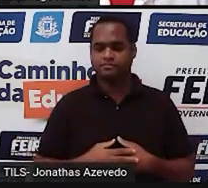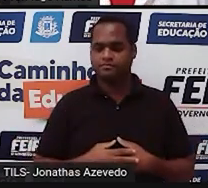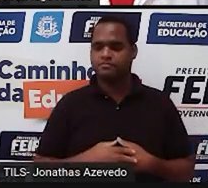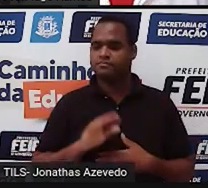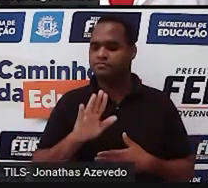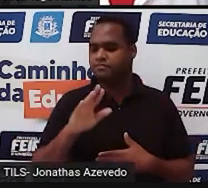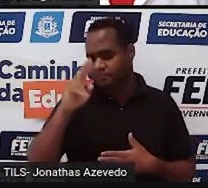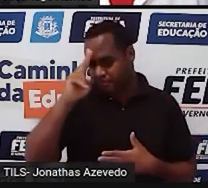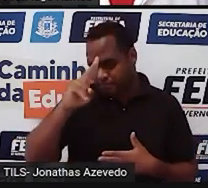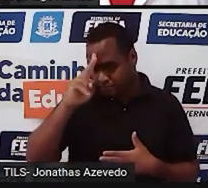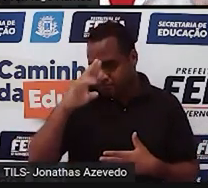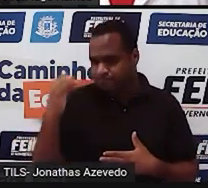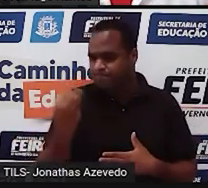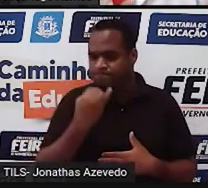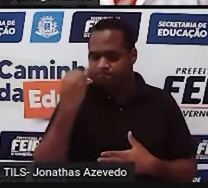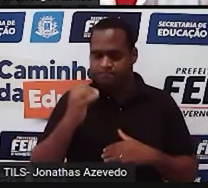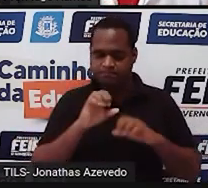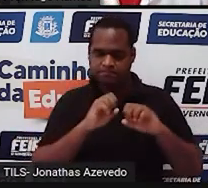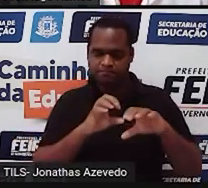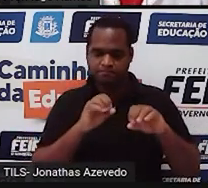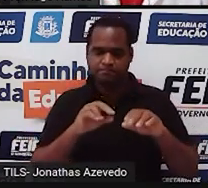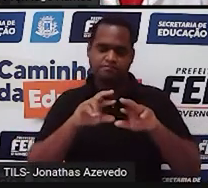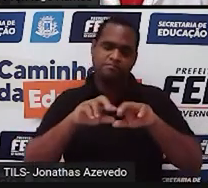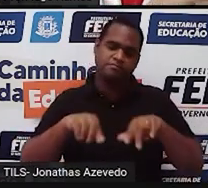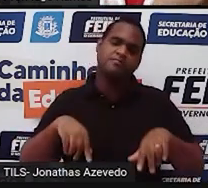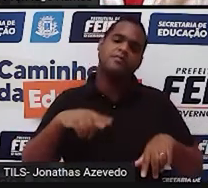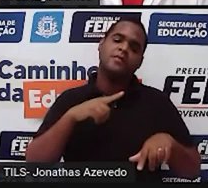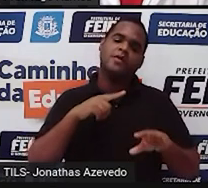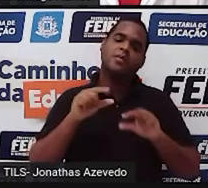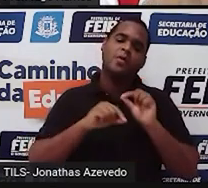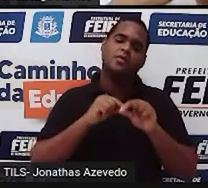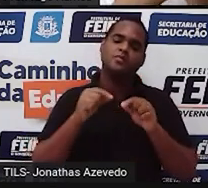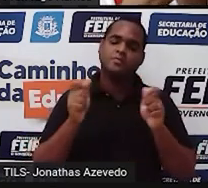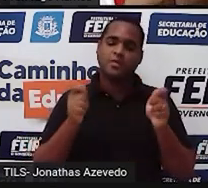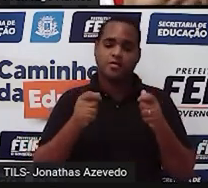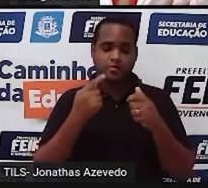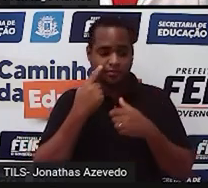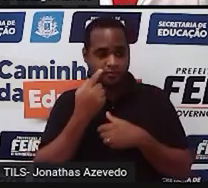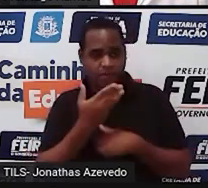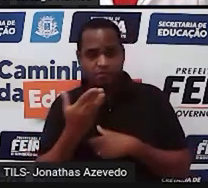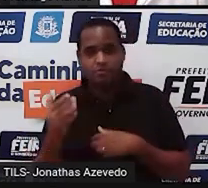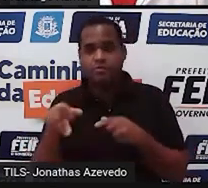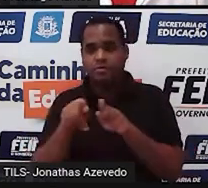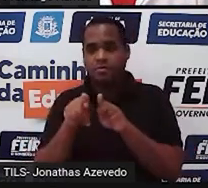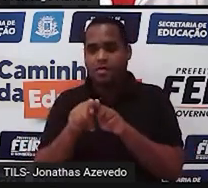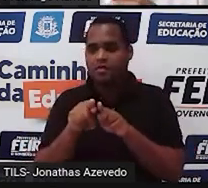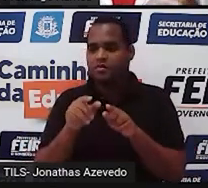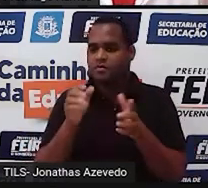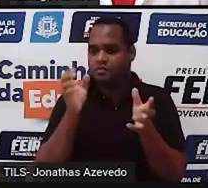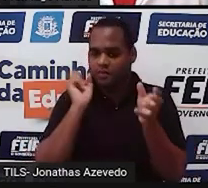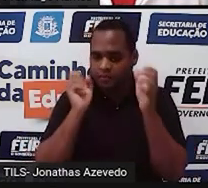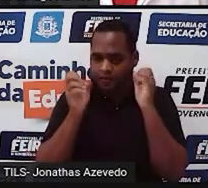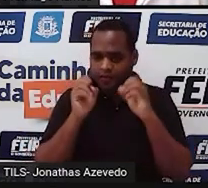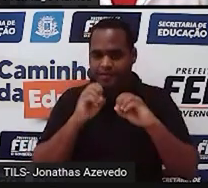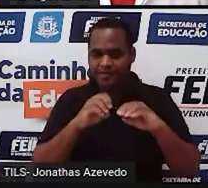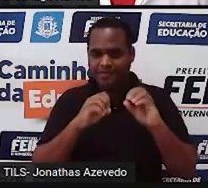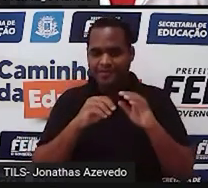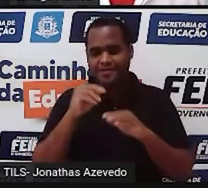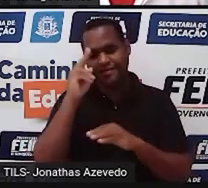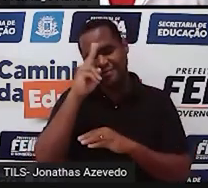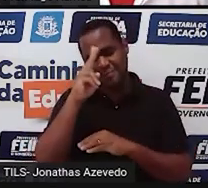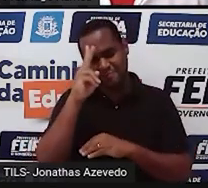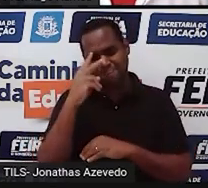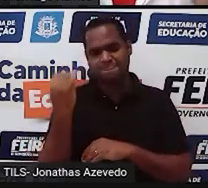nessa lembrança da aula você vai lembrar de coisas que você viu e que você ouviu na aula e quando você